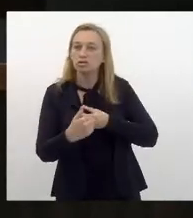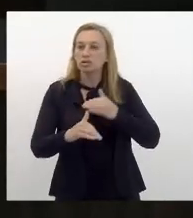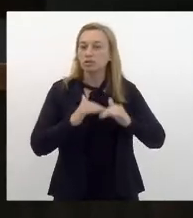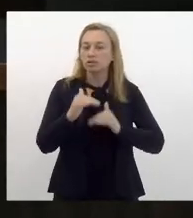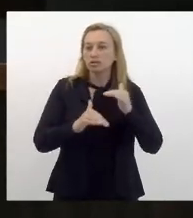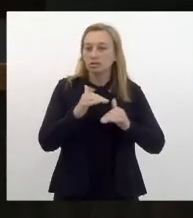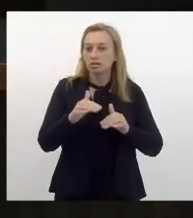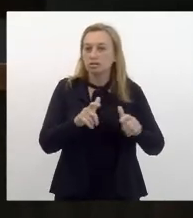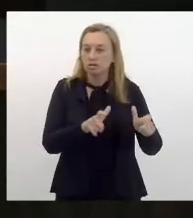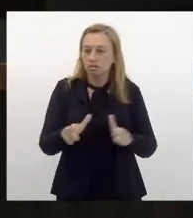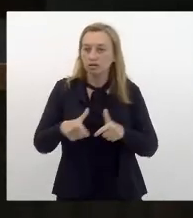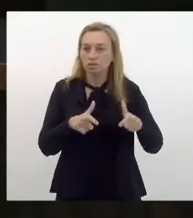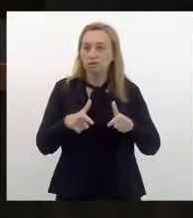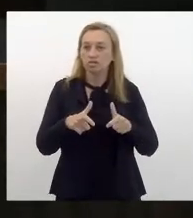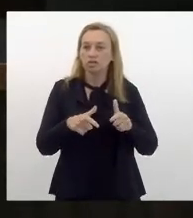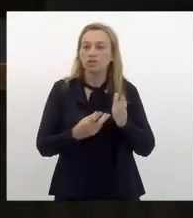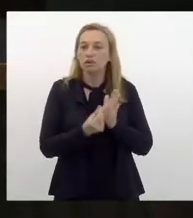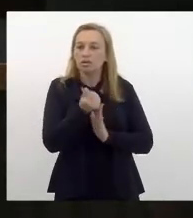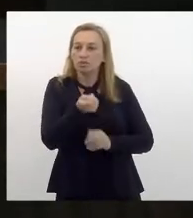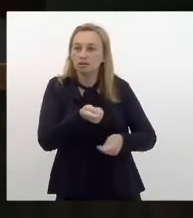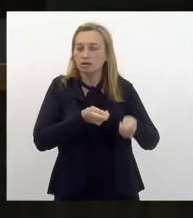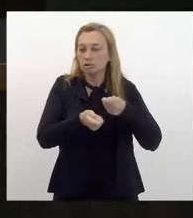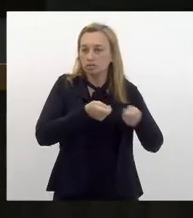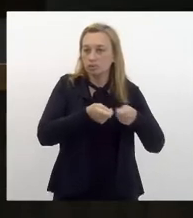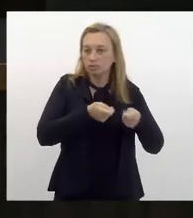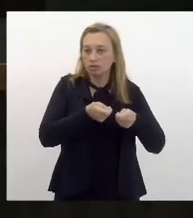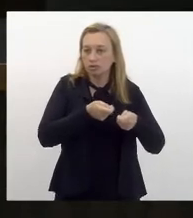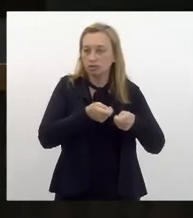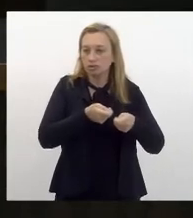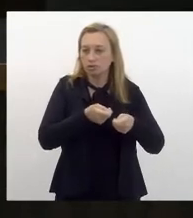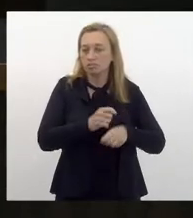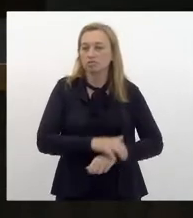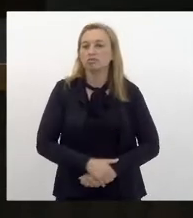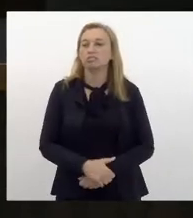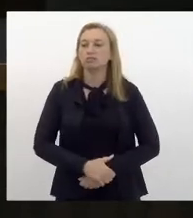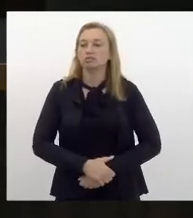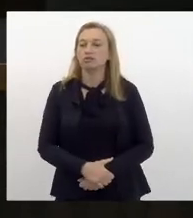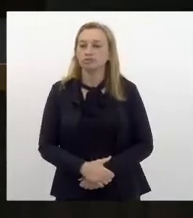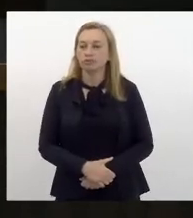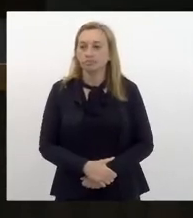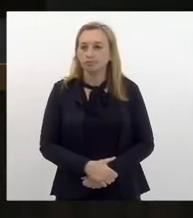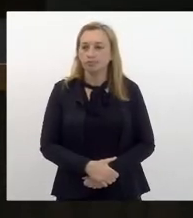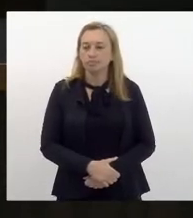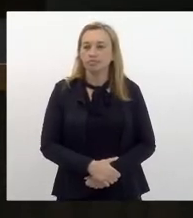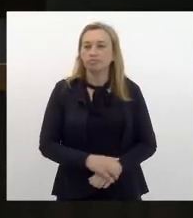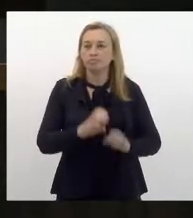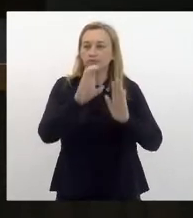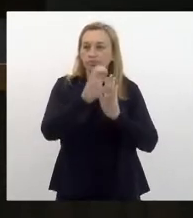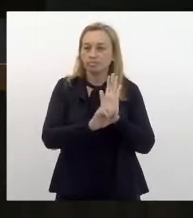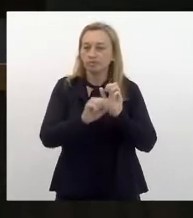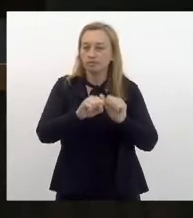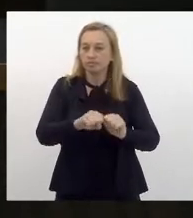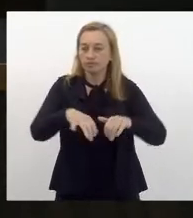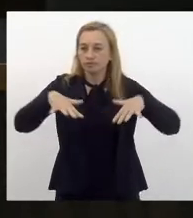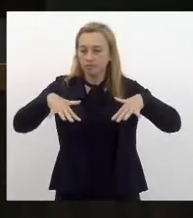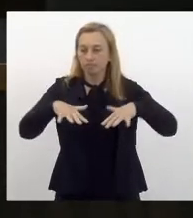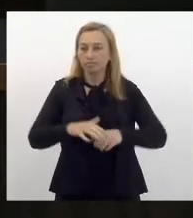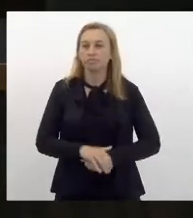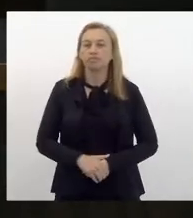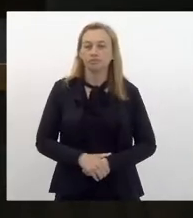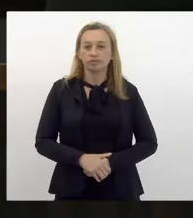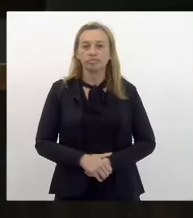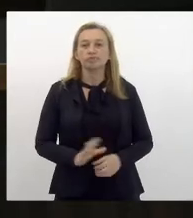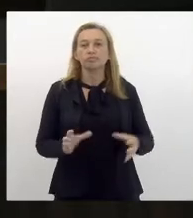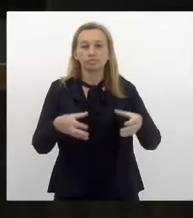Regional e de orçamento Finanças fiscalização financeira e controle as emendas de plenário para